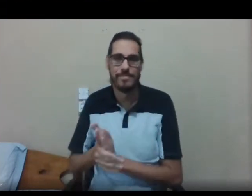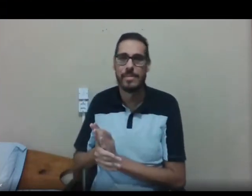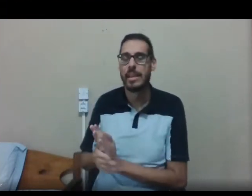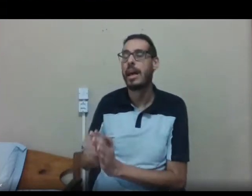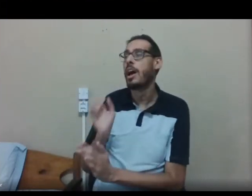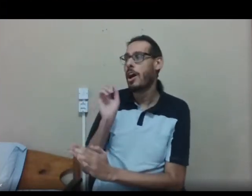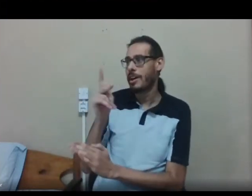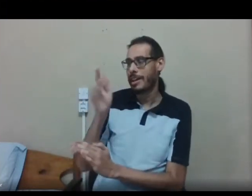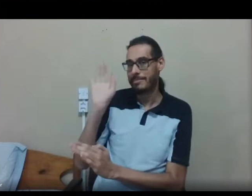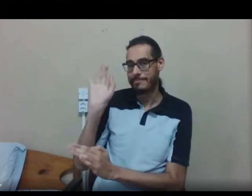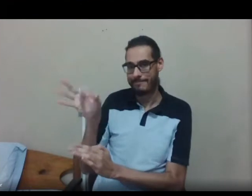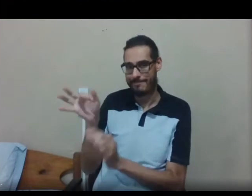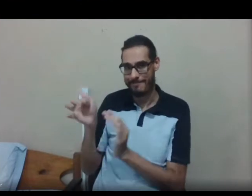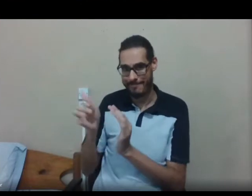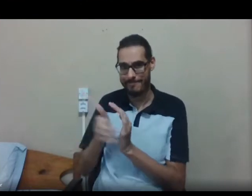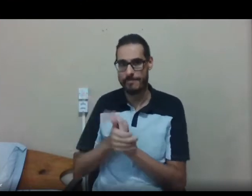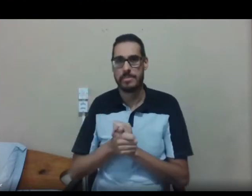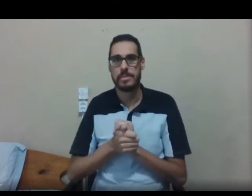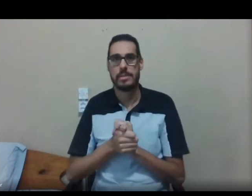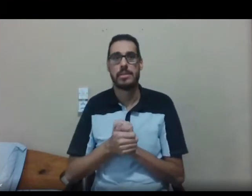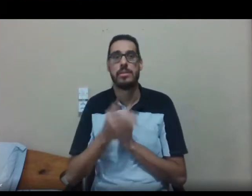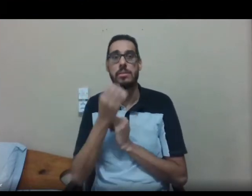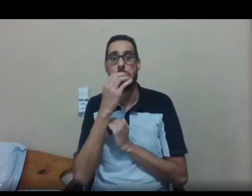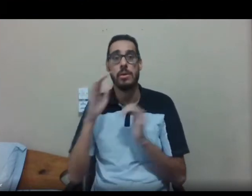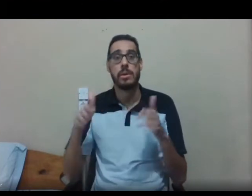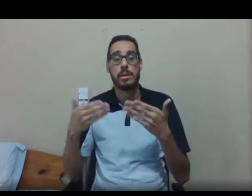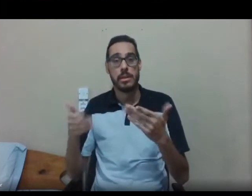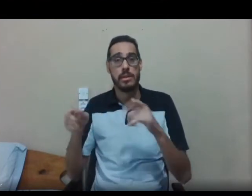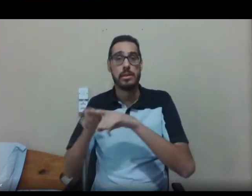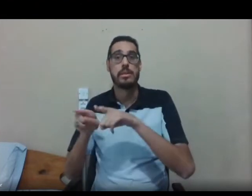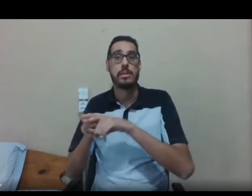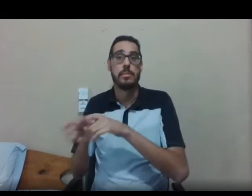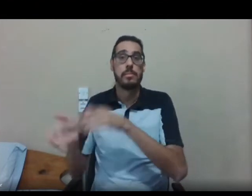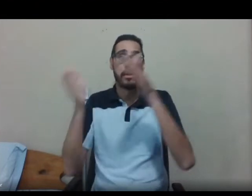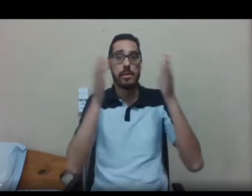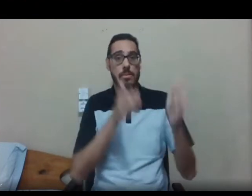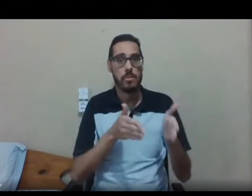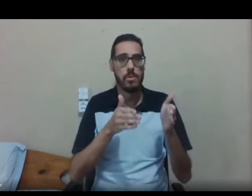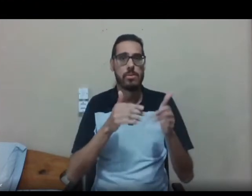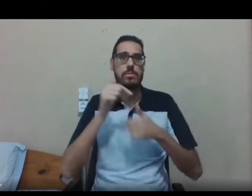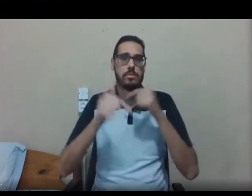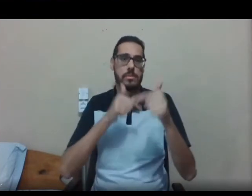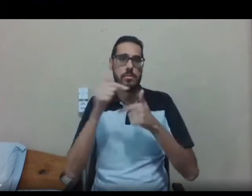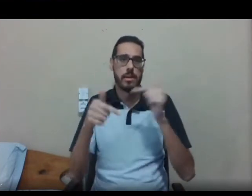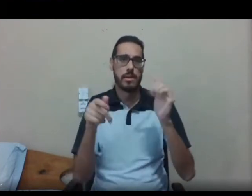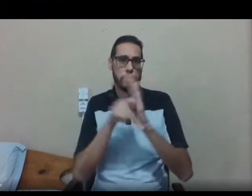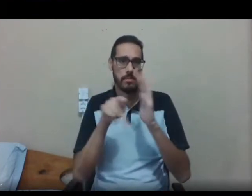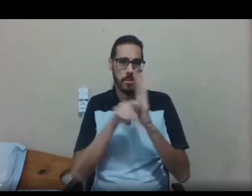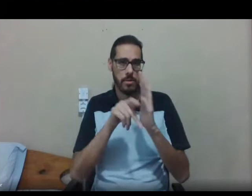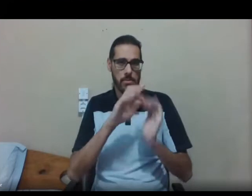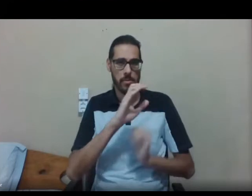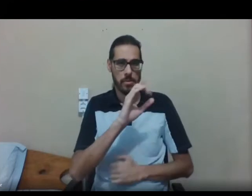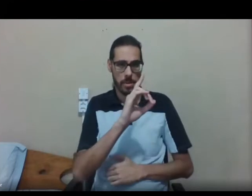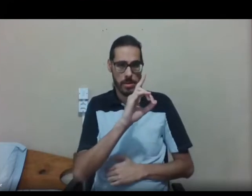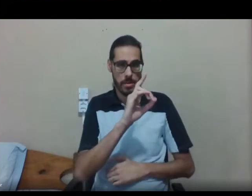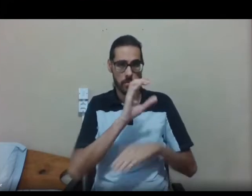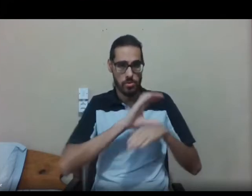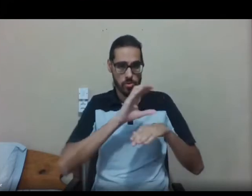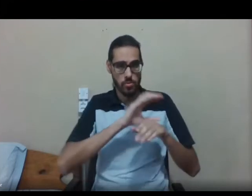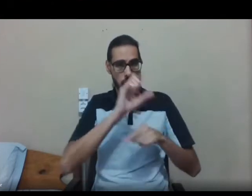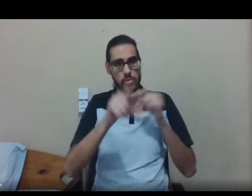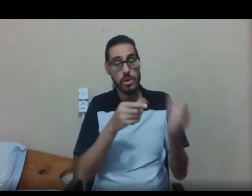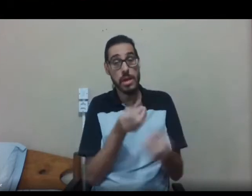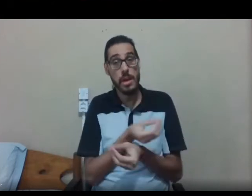planejamento docente. É uma marca que nós temos agora, né, no calendário acadêmico, que foi